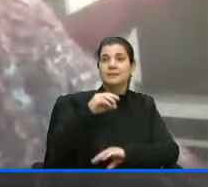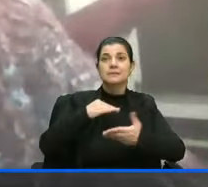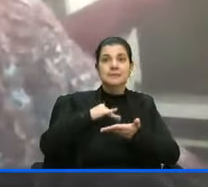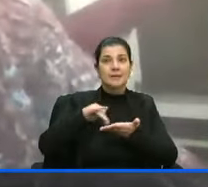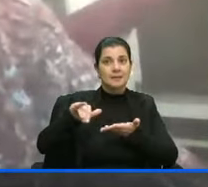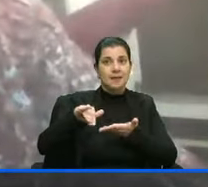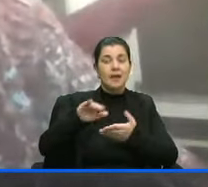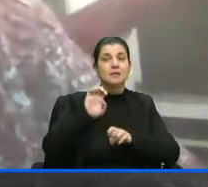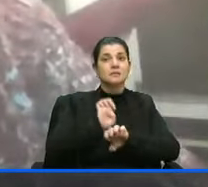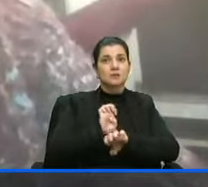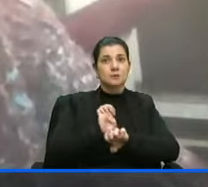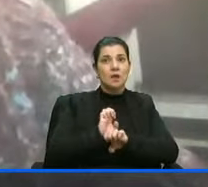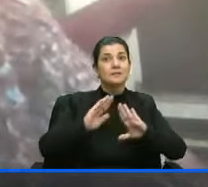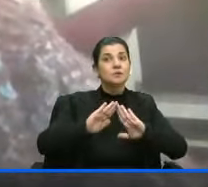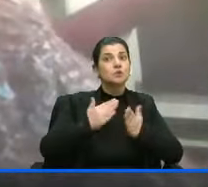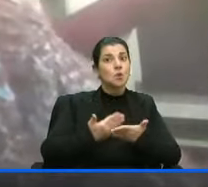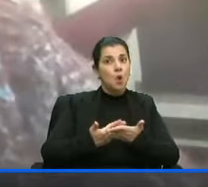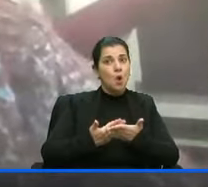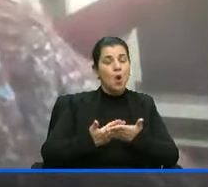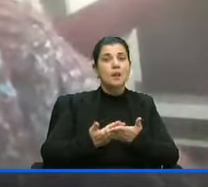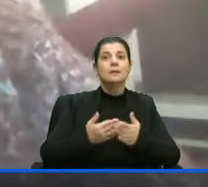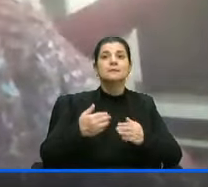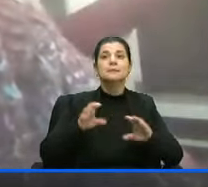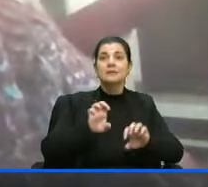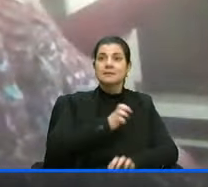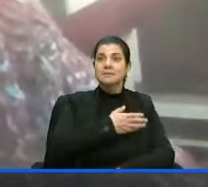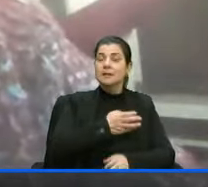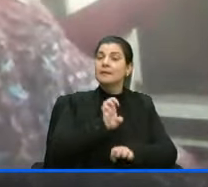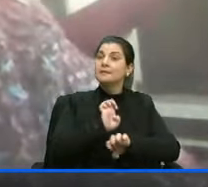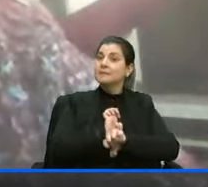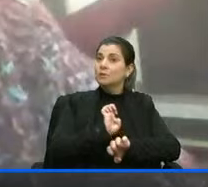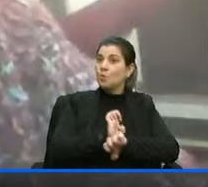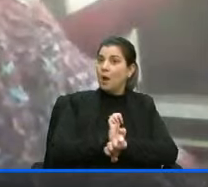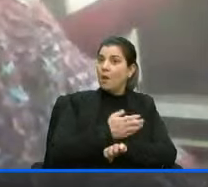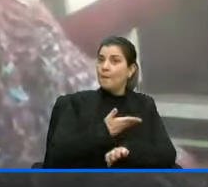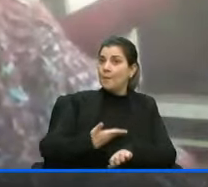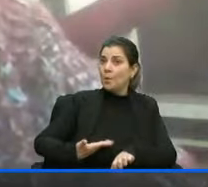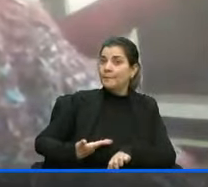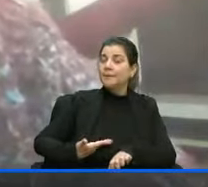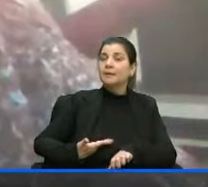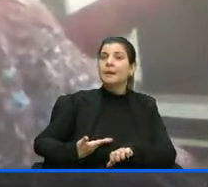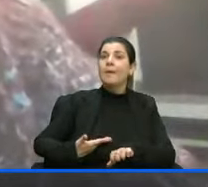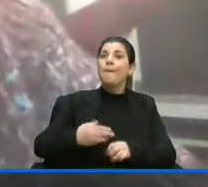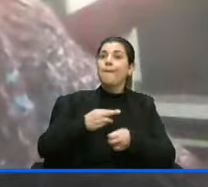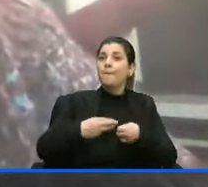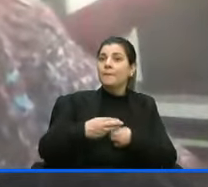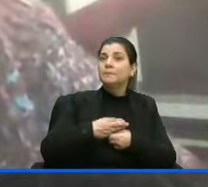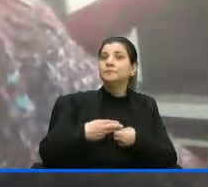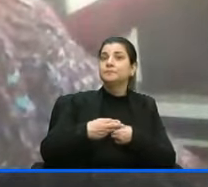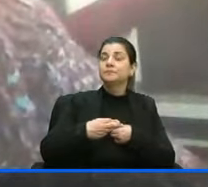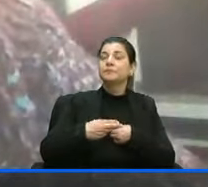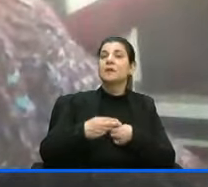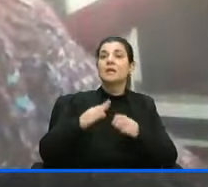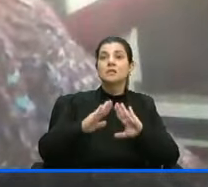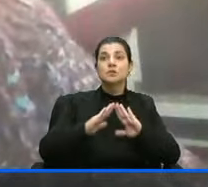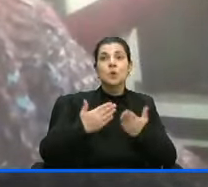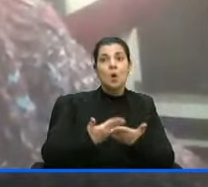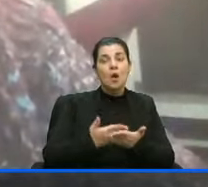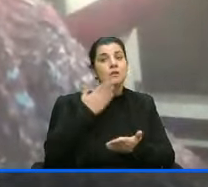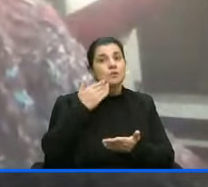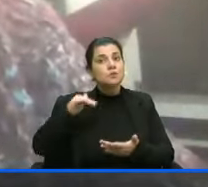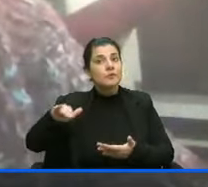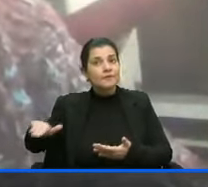as escolas estaduais e municipais, além destas, as escolas de educação infantil e escolas infantis conveniadas com a Prefeitura de